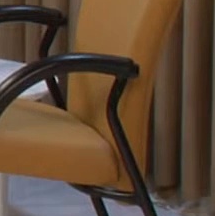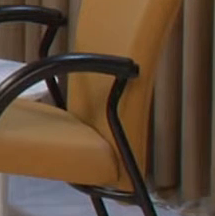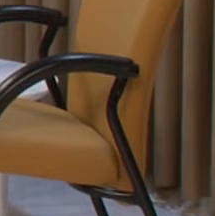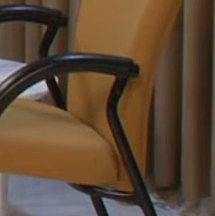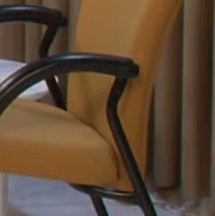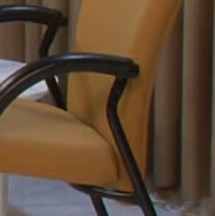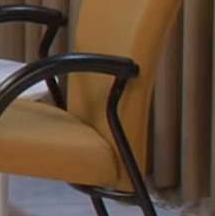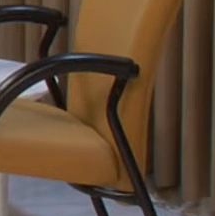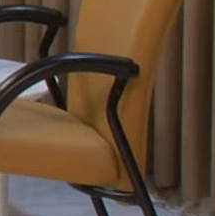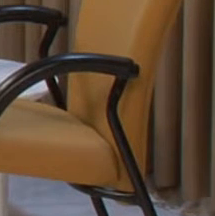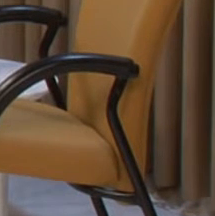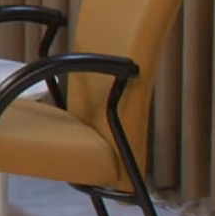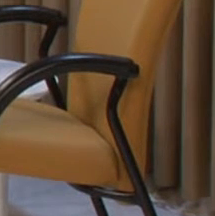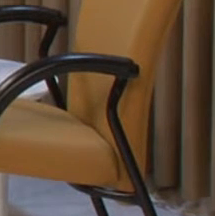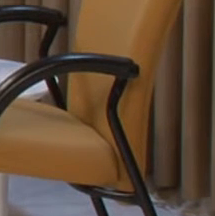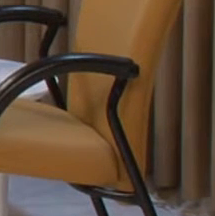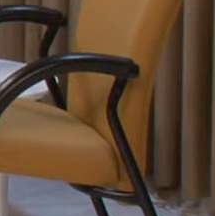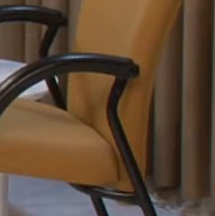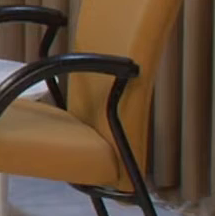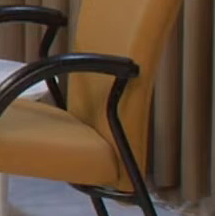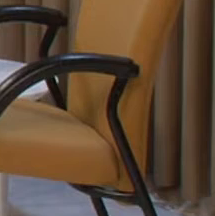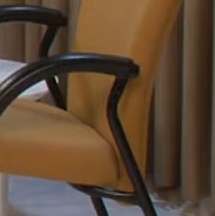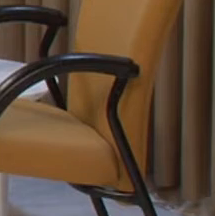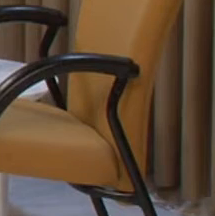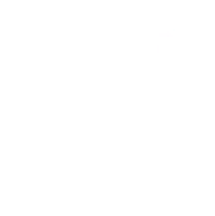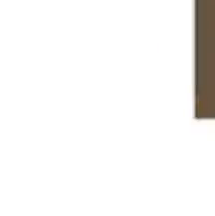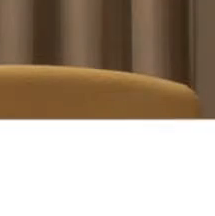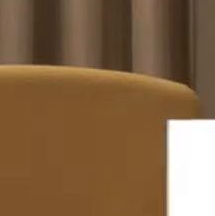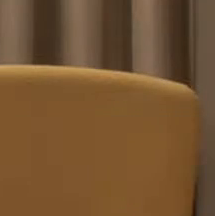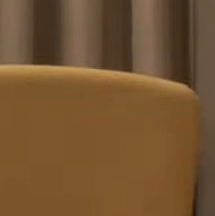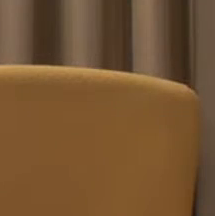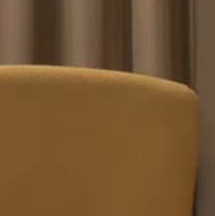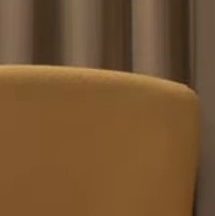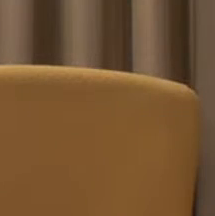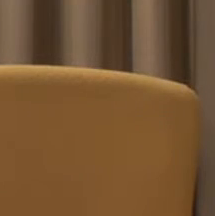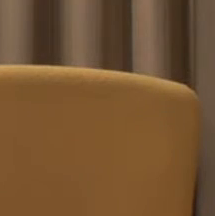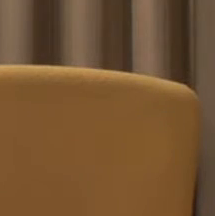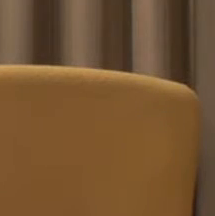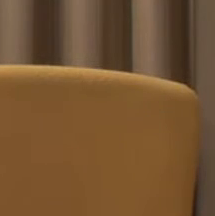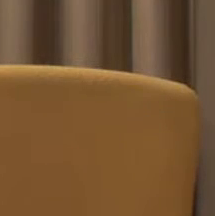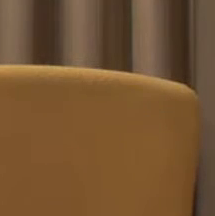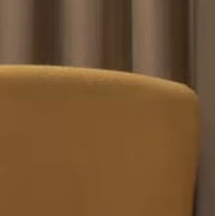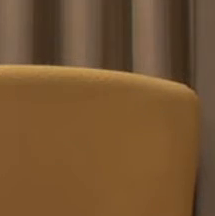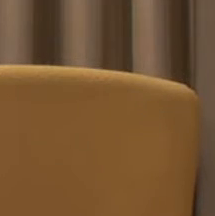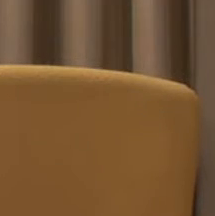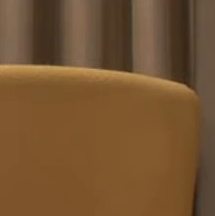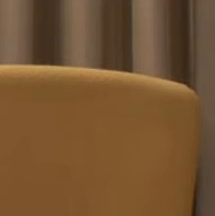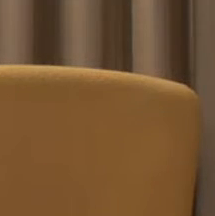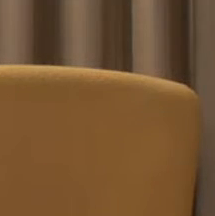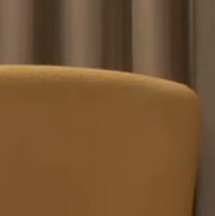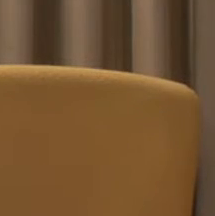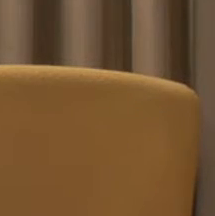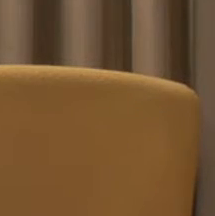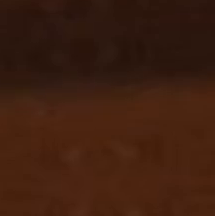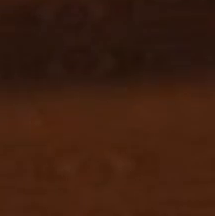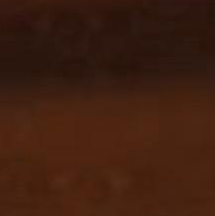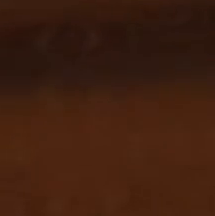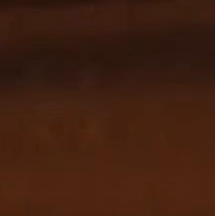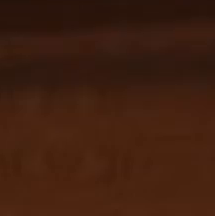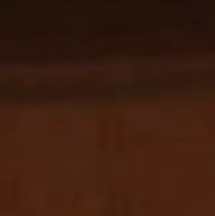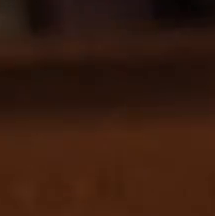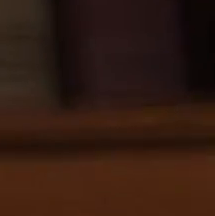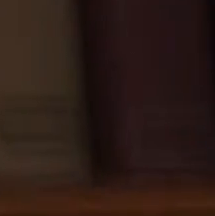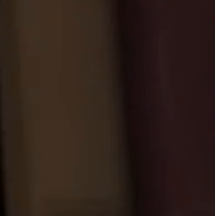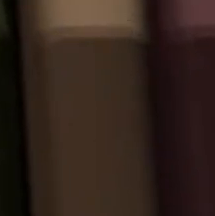às 8h40 da manhã. Fique ligado no programa É Direito e não esqueça, se é direito, você deve cobrar.